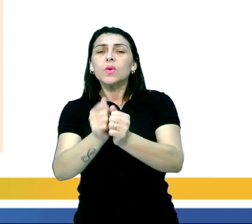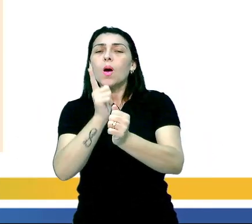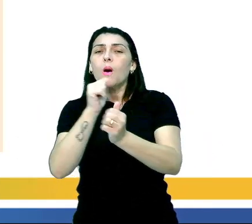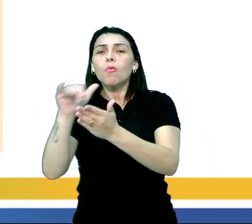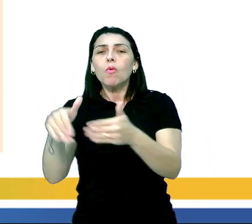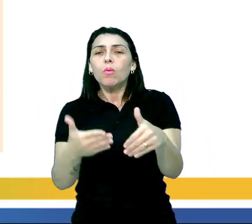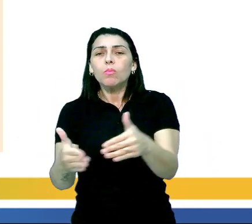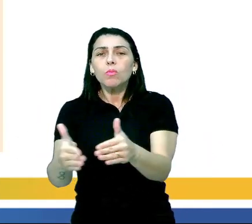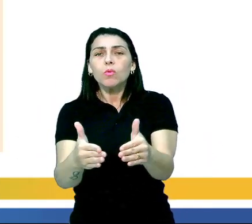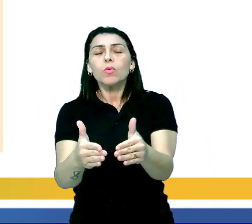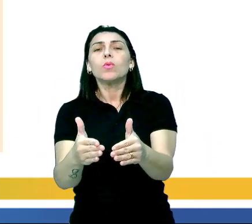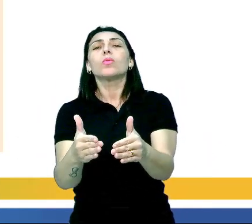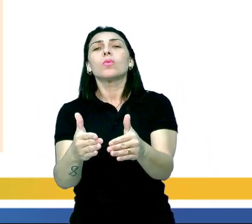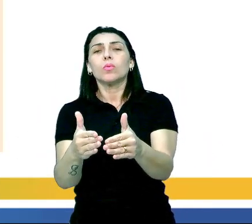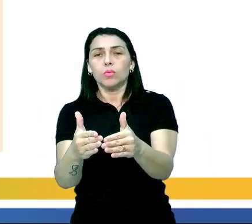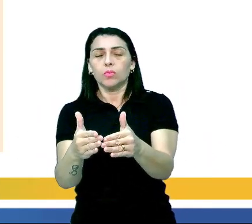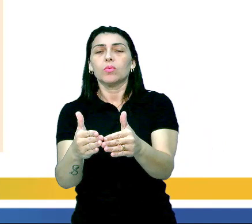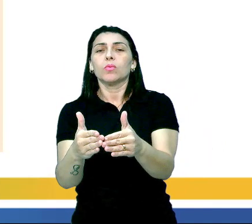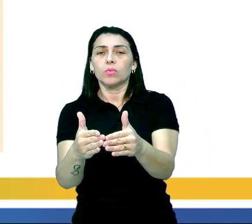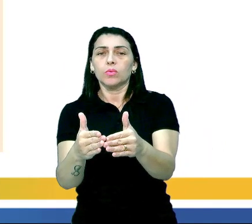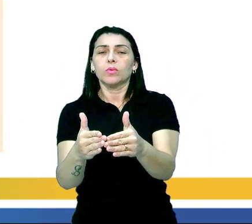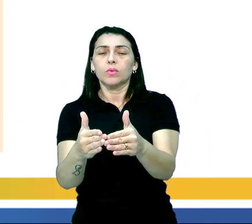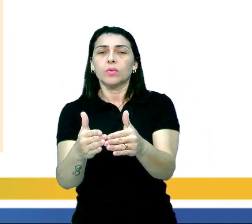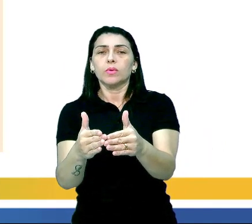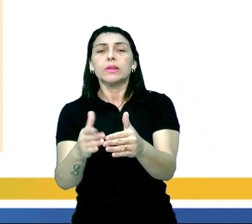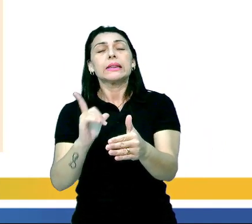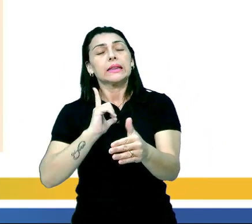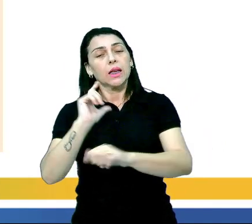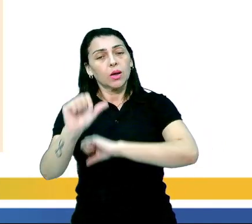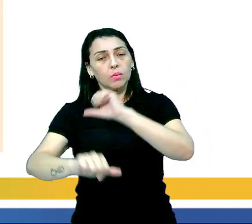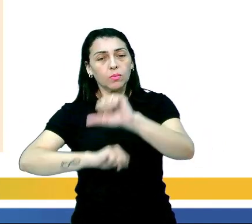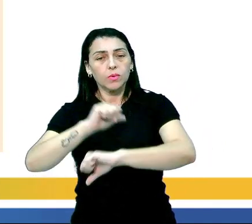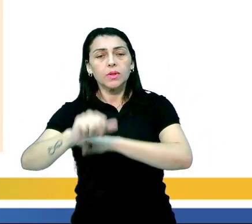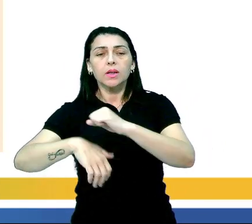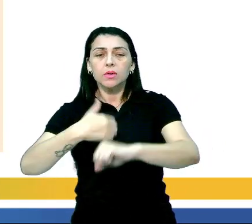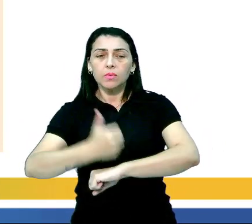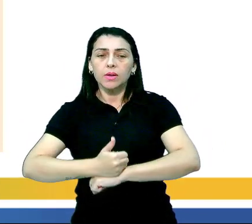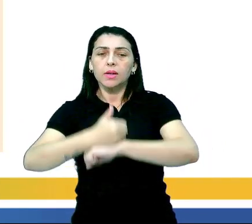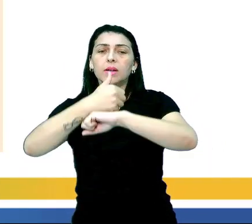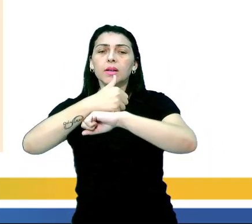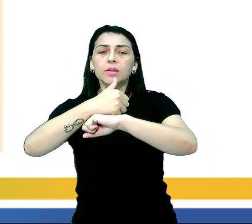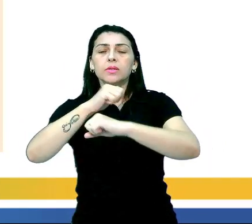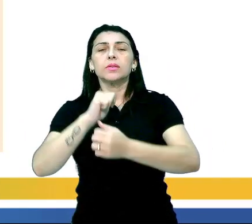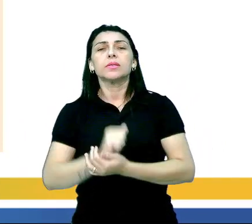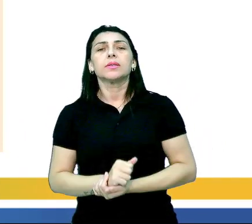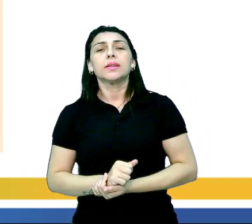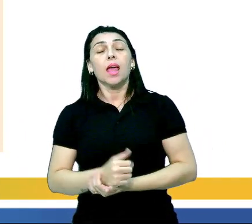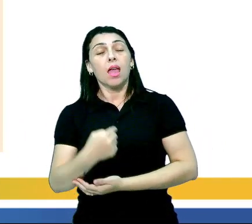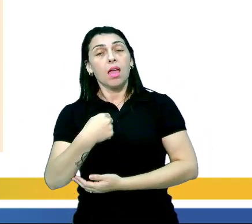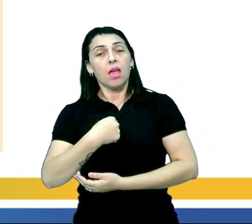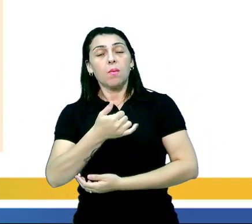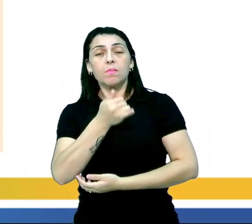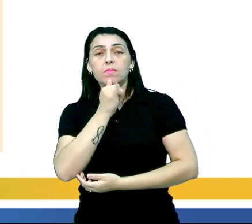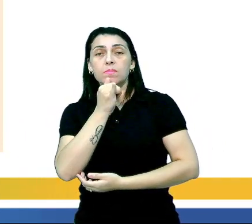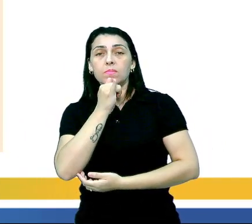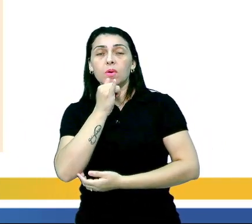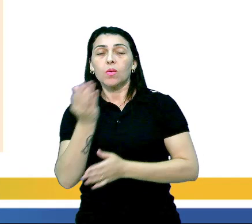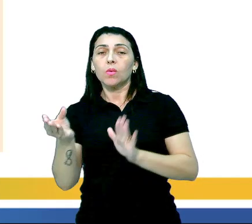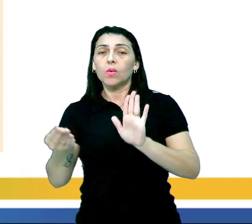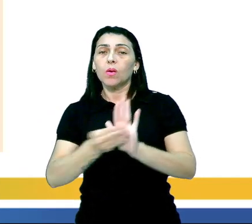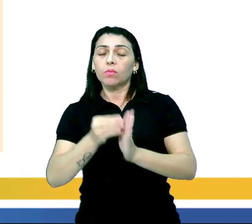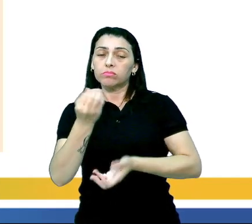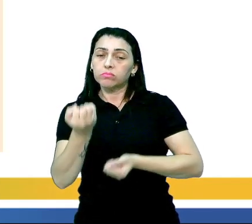rio, ou formam uma fonte. Então, há uma mudança de qualidade. Então, quando eu, de repente,